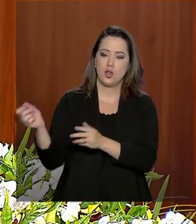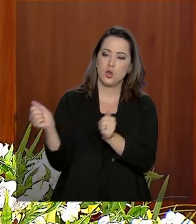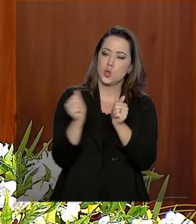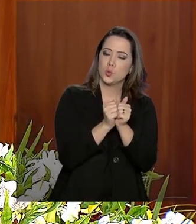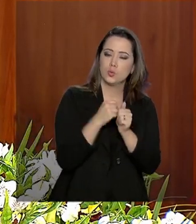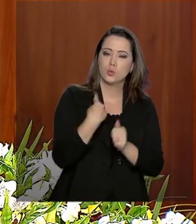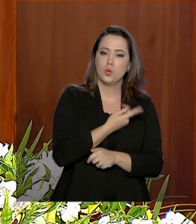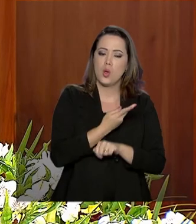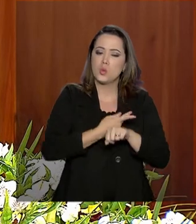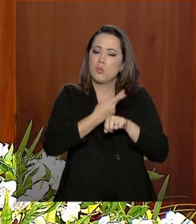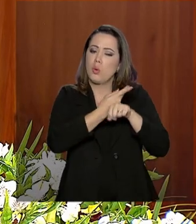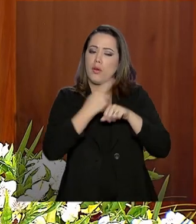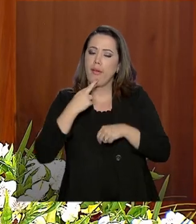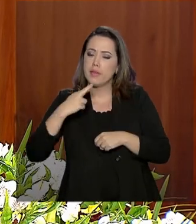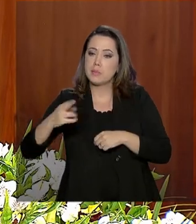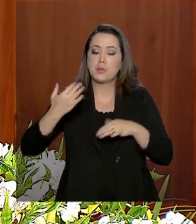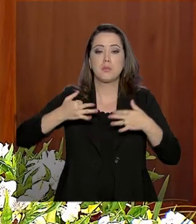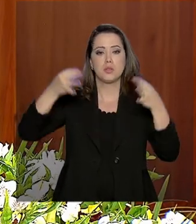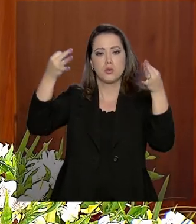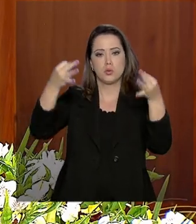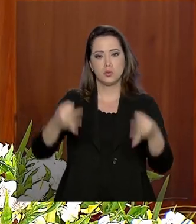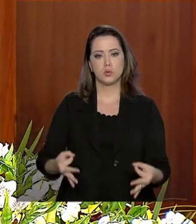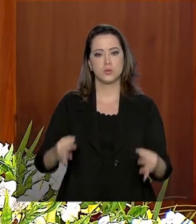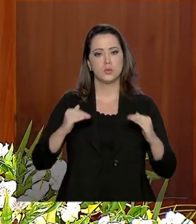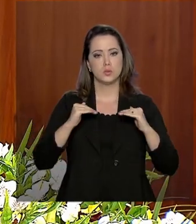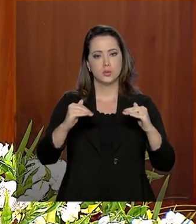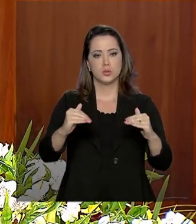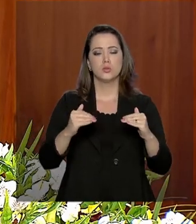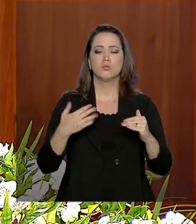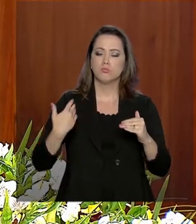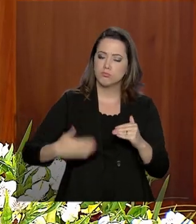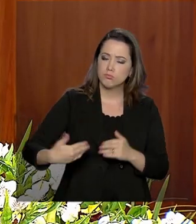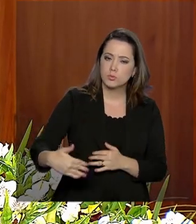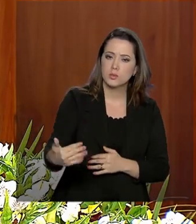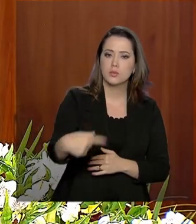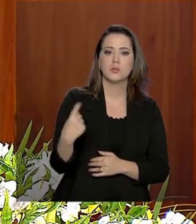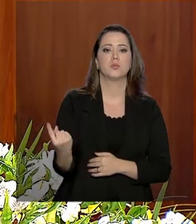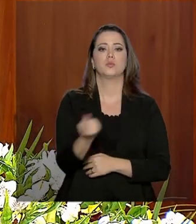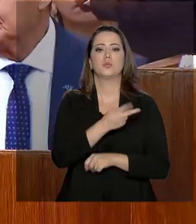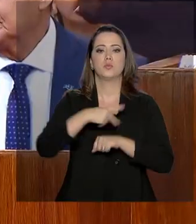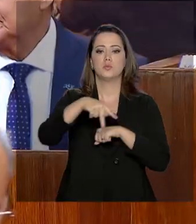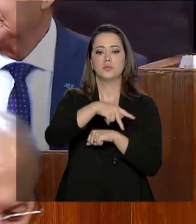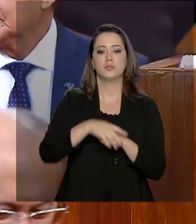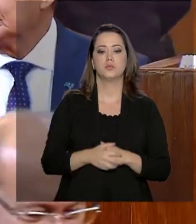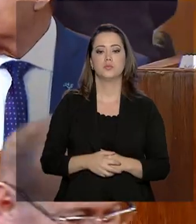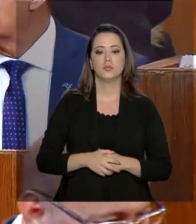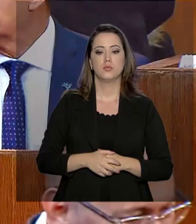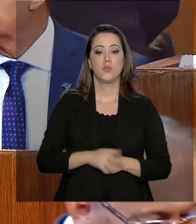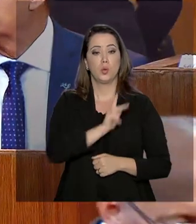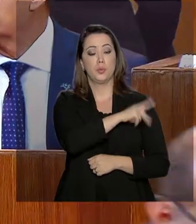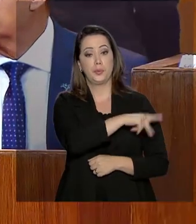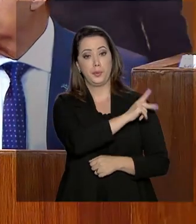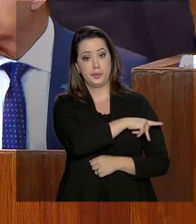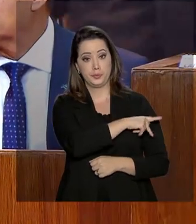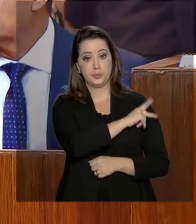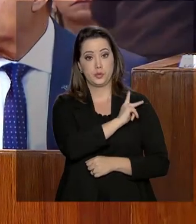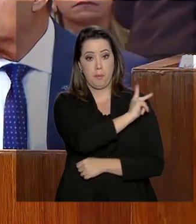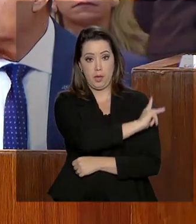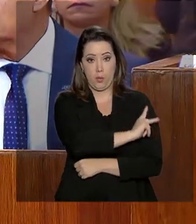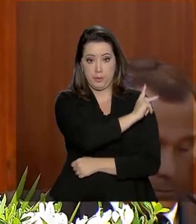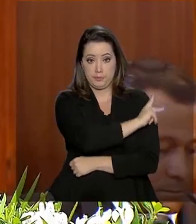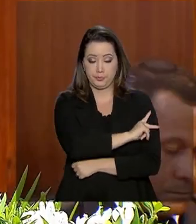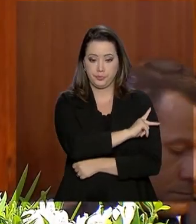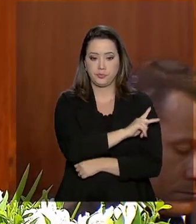nós na busca de soluções mais justas e duradouras para toda a nossa nação no piauí o vice presidente se